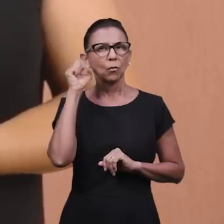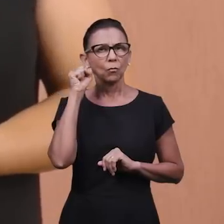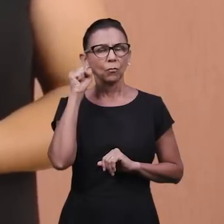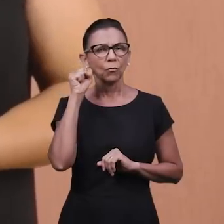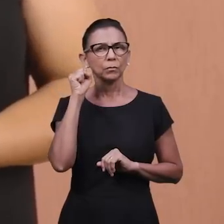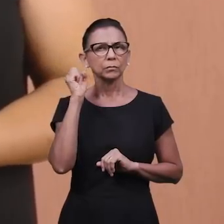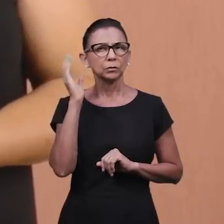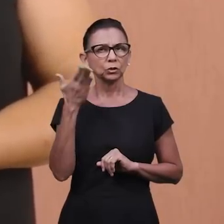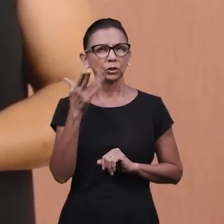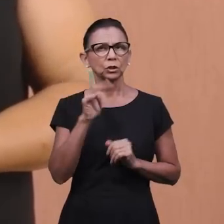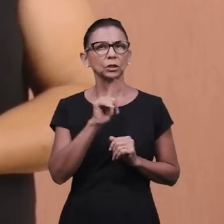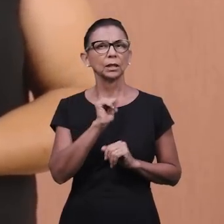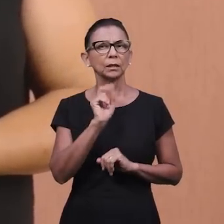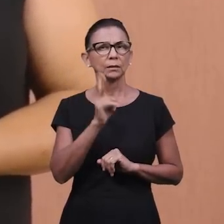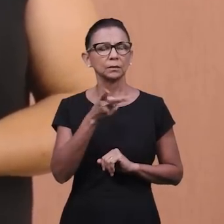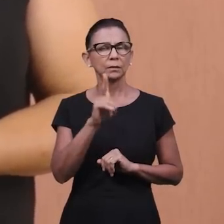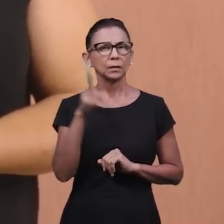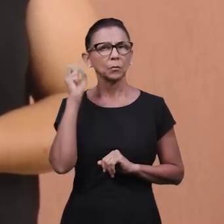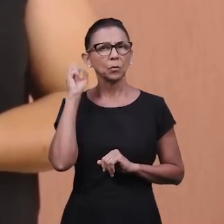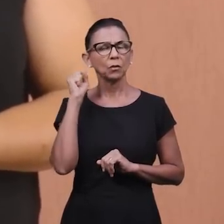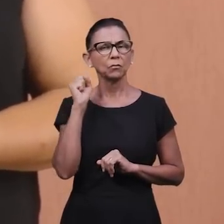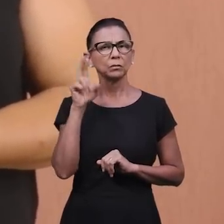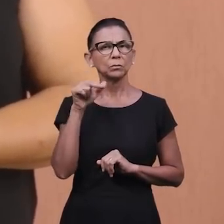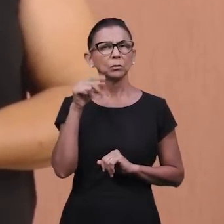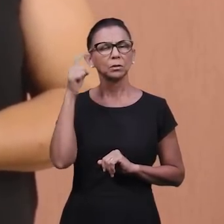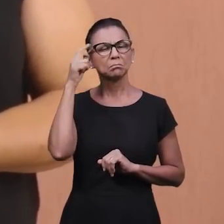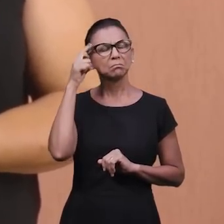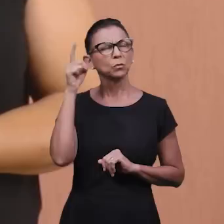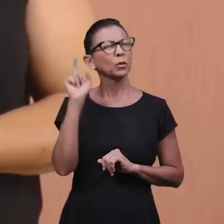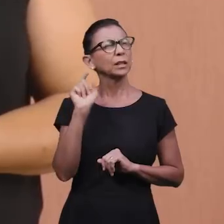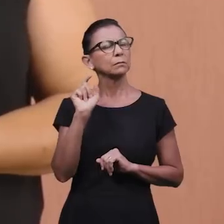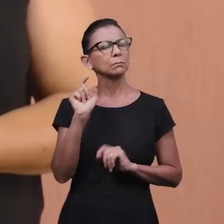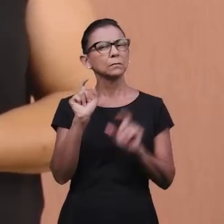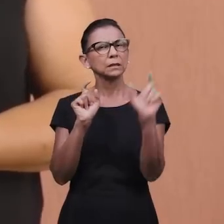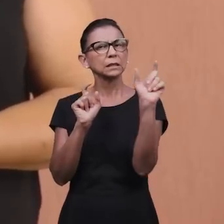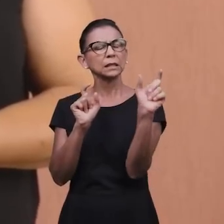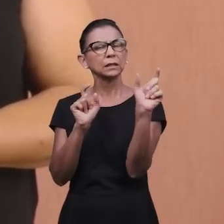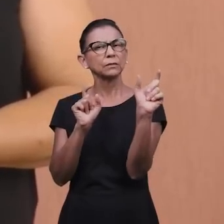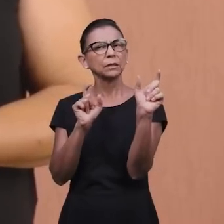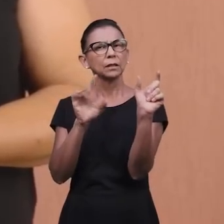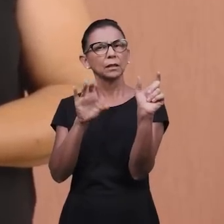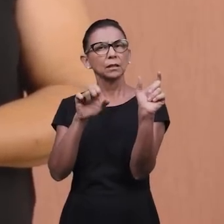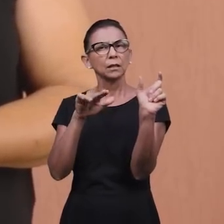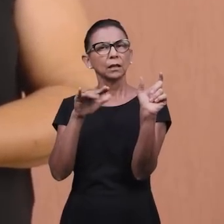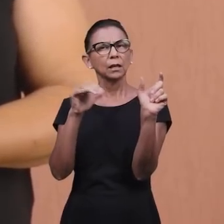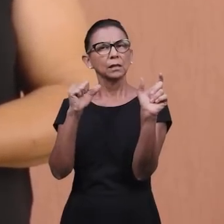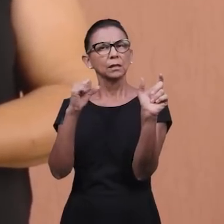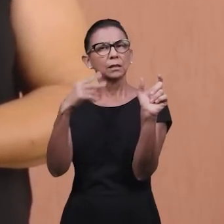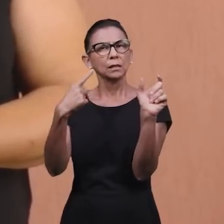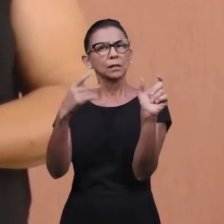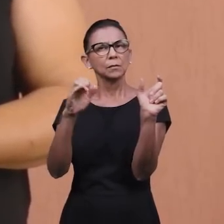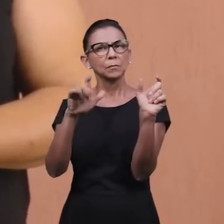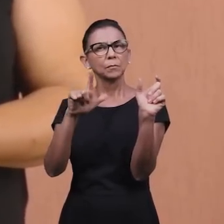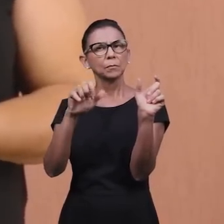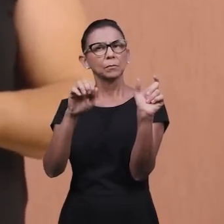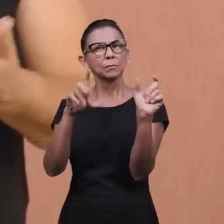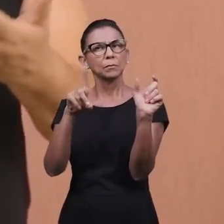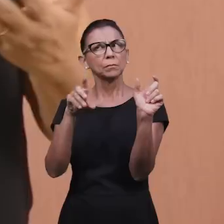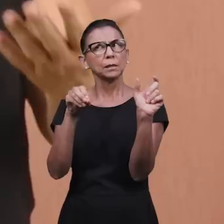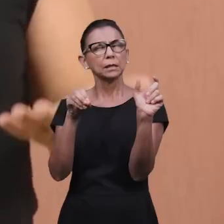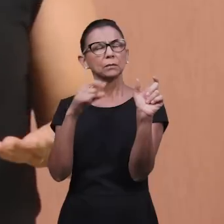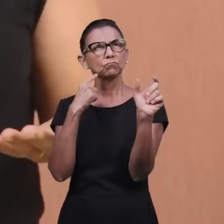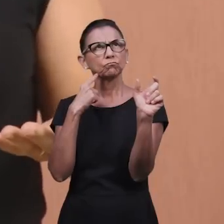louvor diversas vezes e nunca parou para pensar no significado da palavra encapelado. Imagina a gente que é ouvinte e já